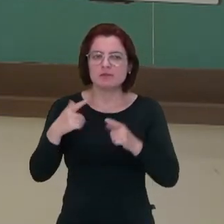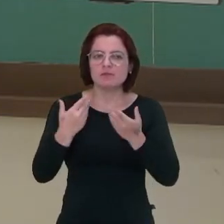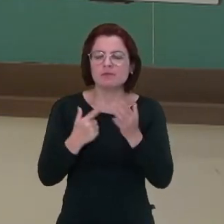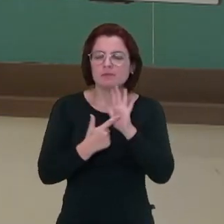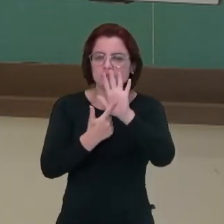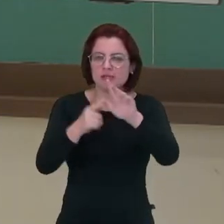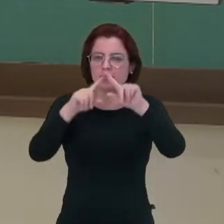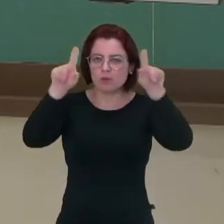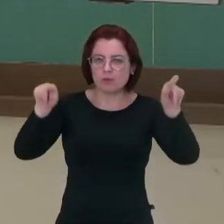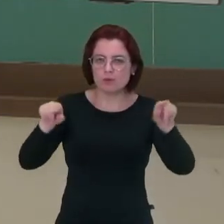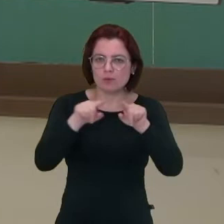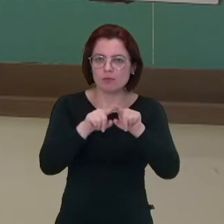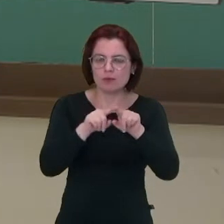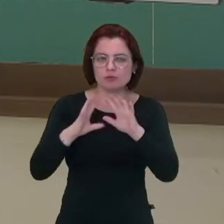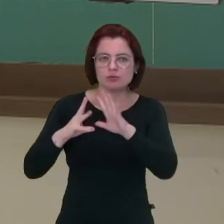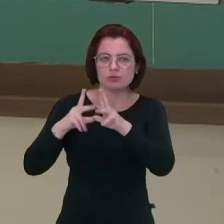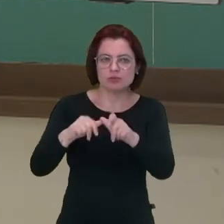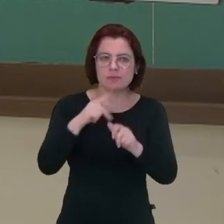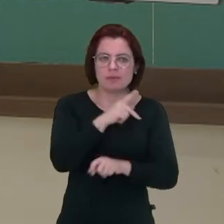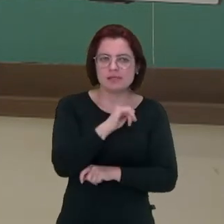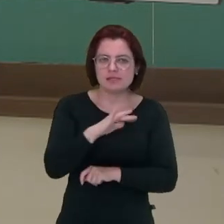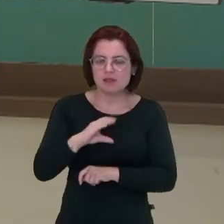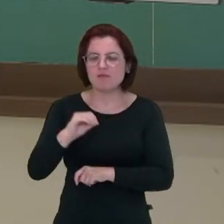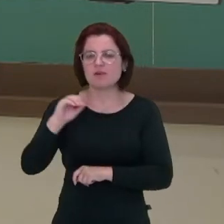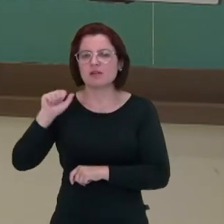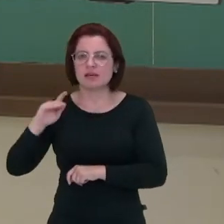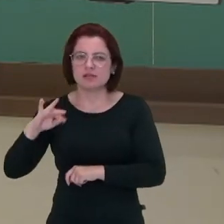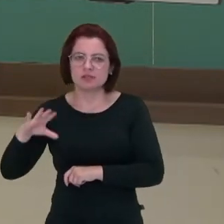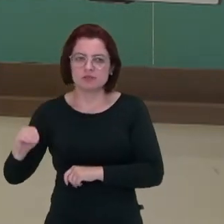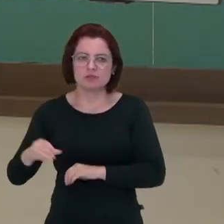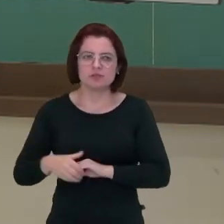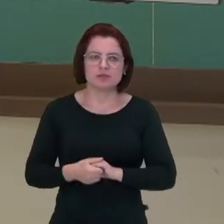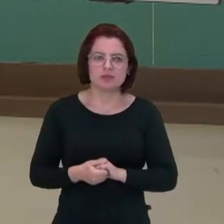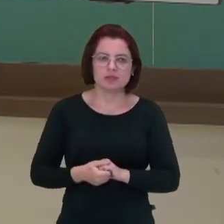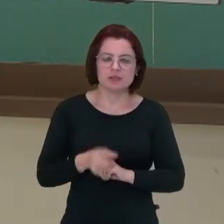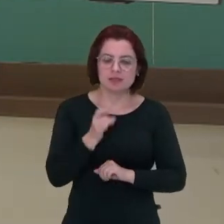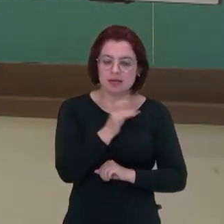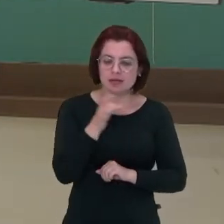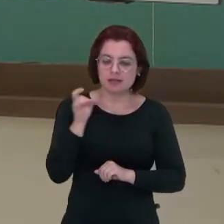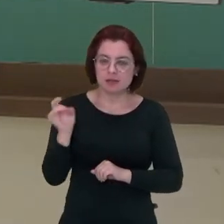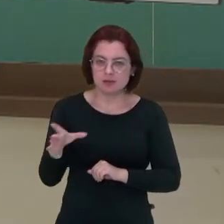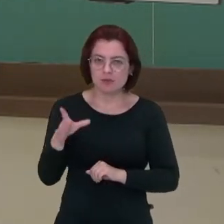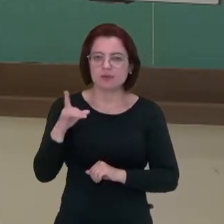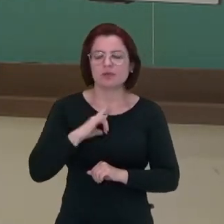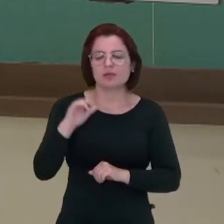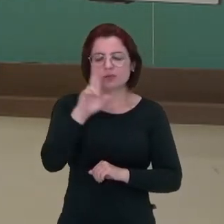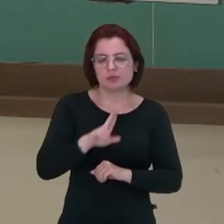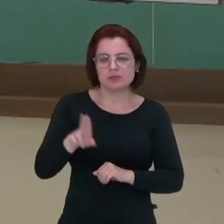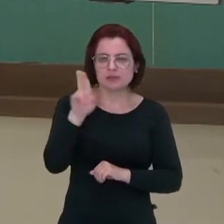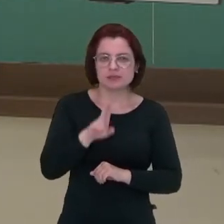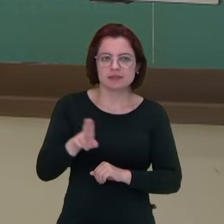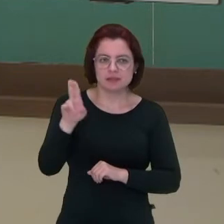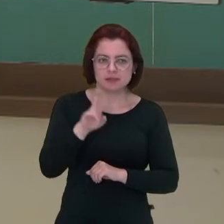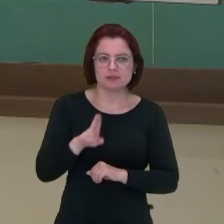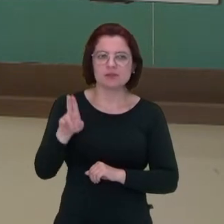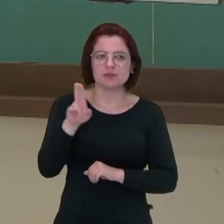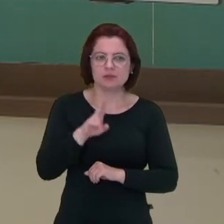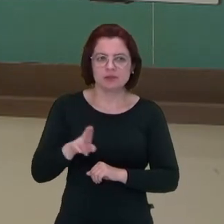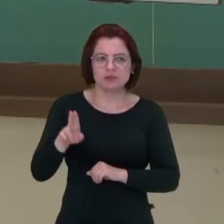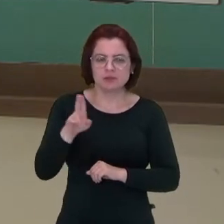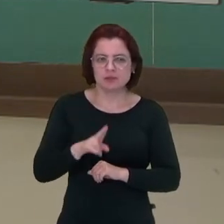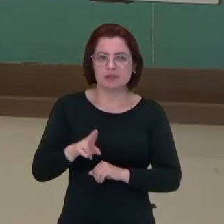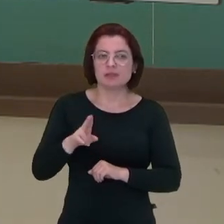panorama geral dos ativos e passivos que ela possui. Cada um deles é utilizado e